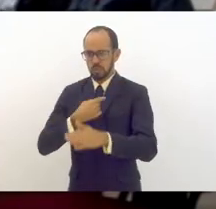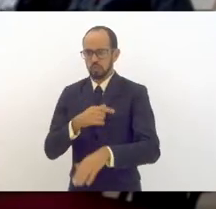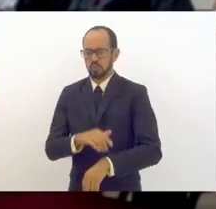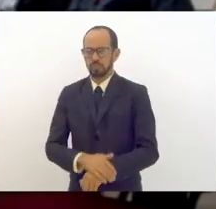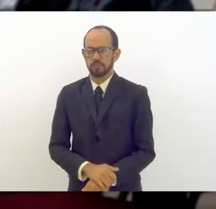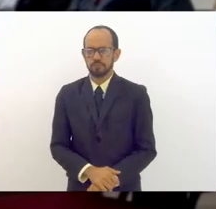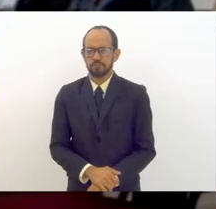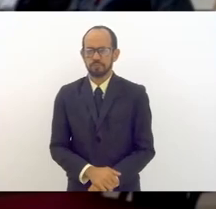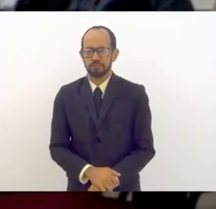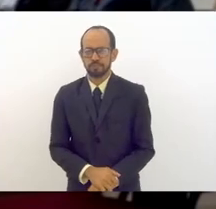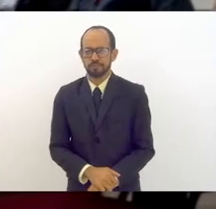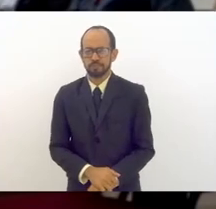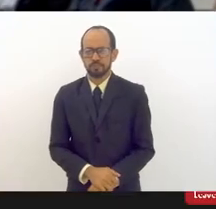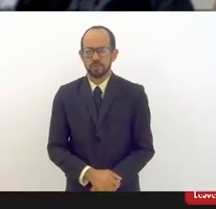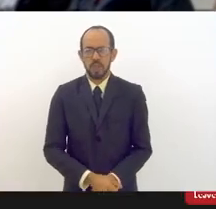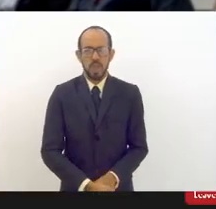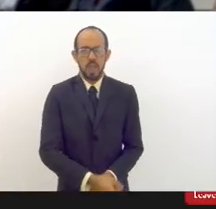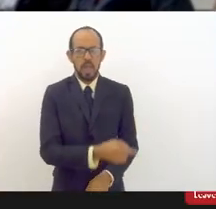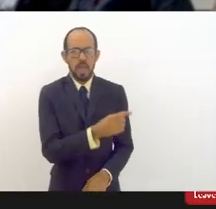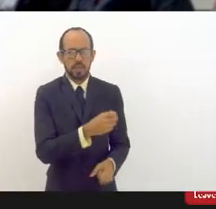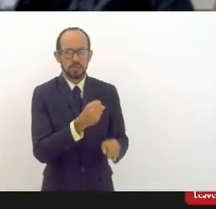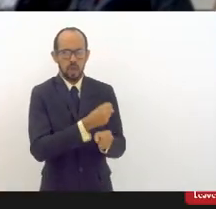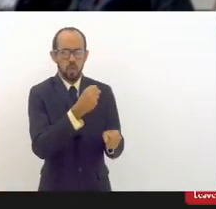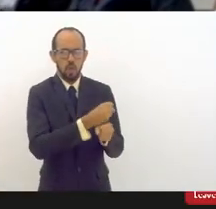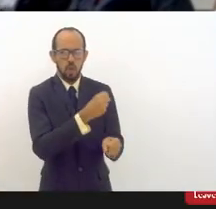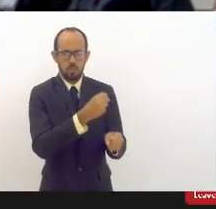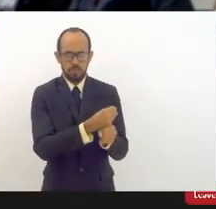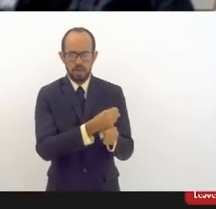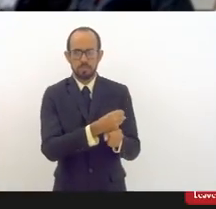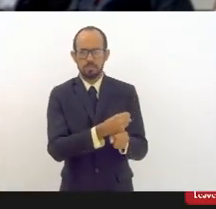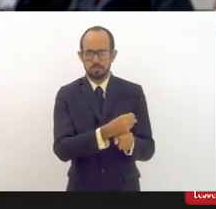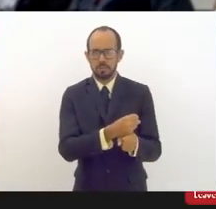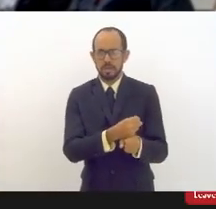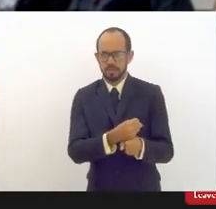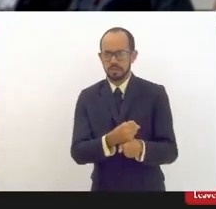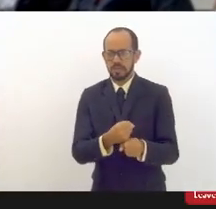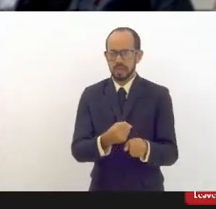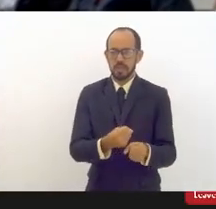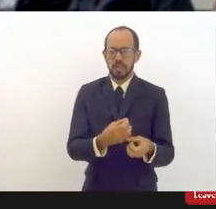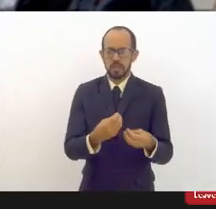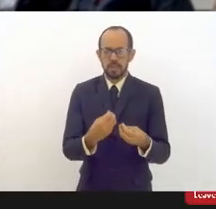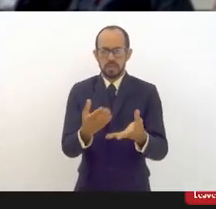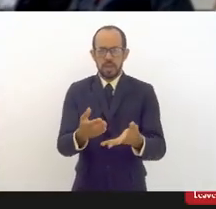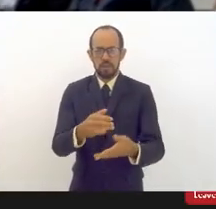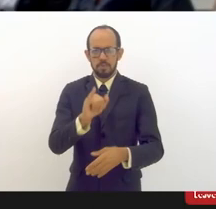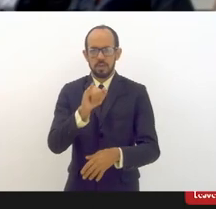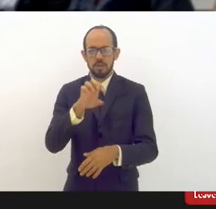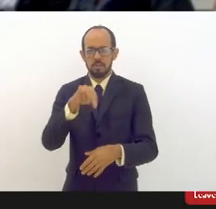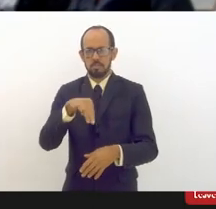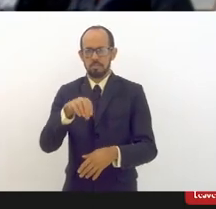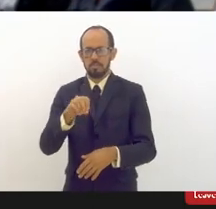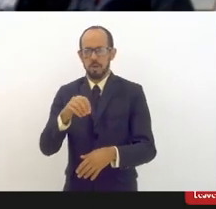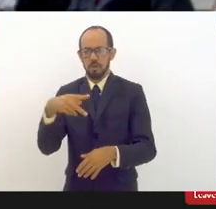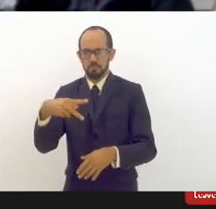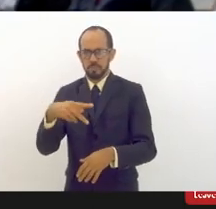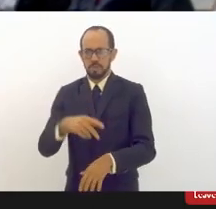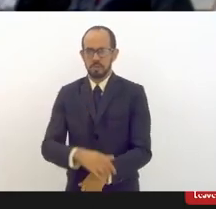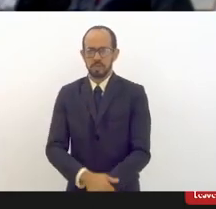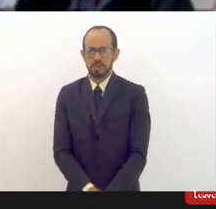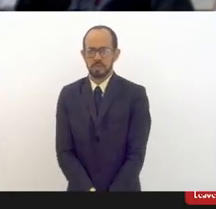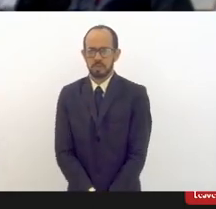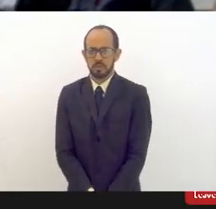Essa obra que está em vias de ser entregue pela Imob é na Cidade de Deus.